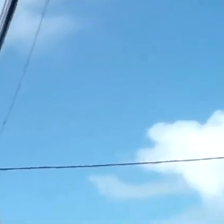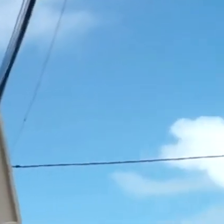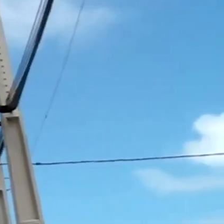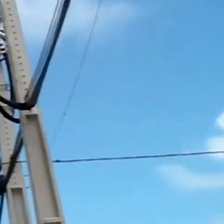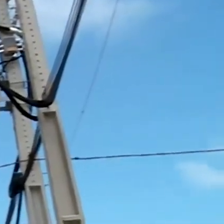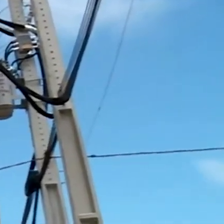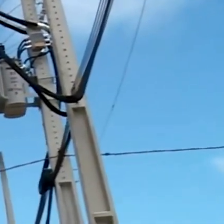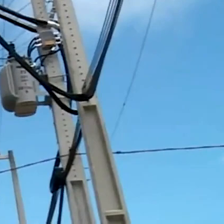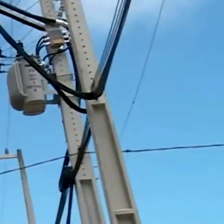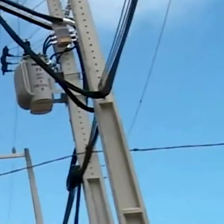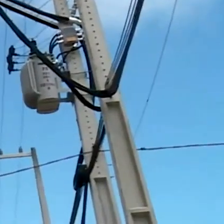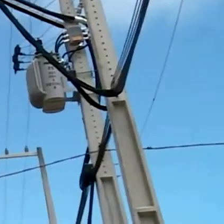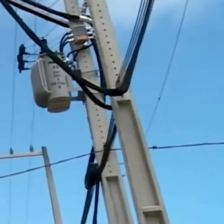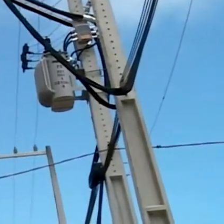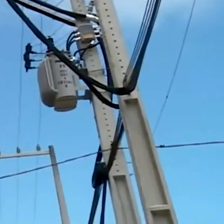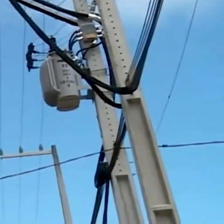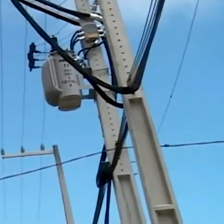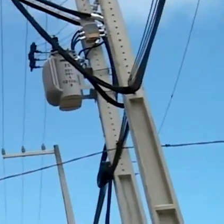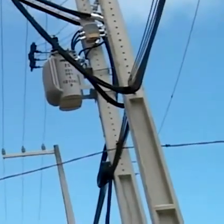Tchau.